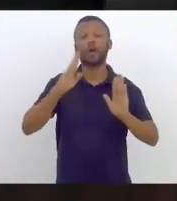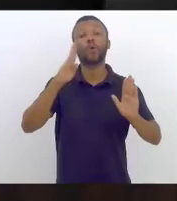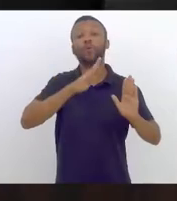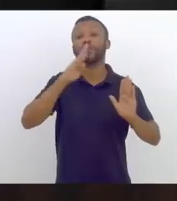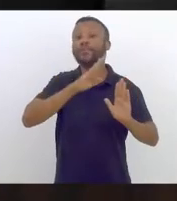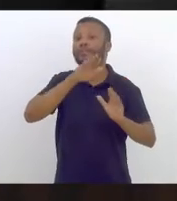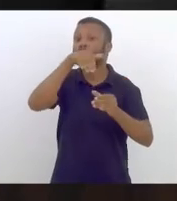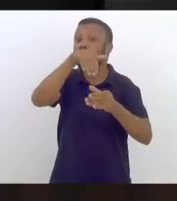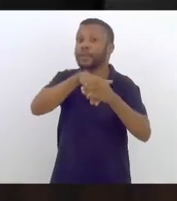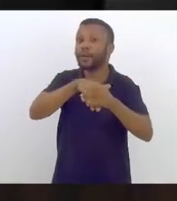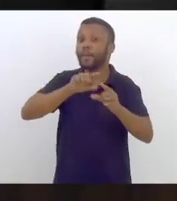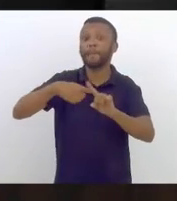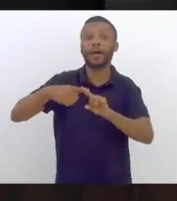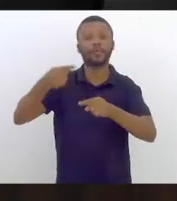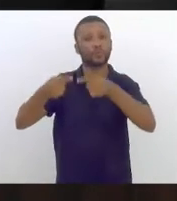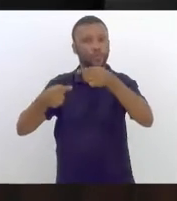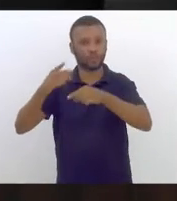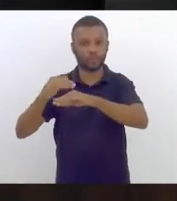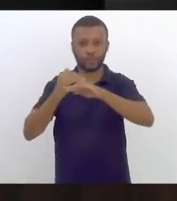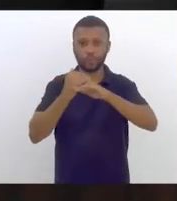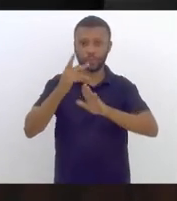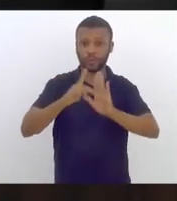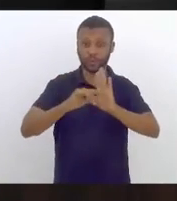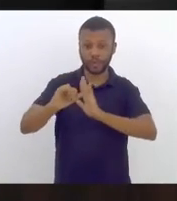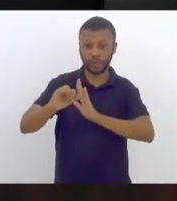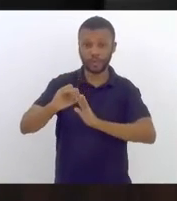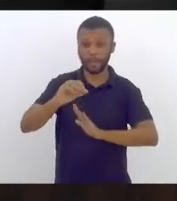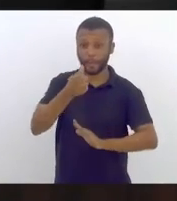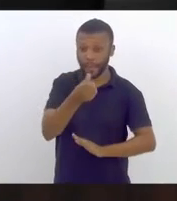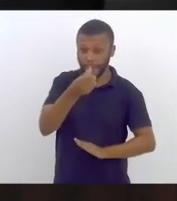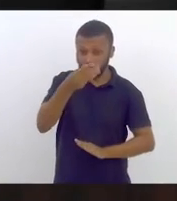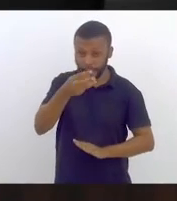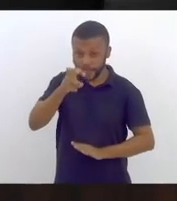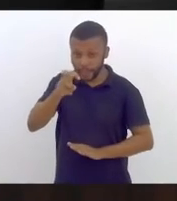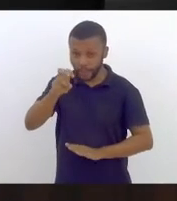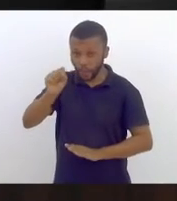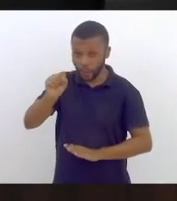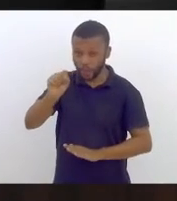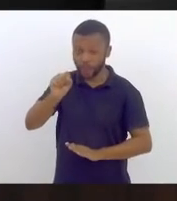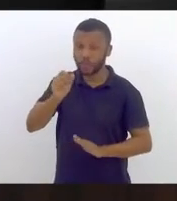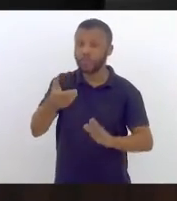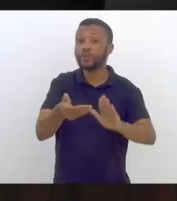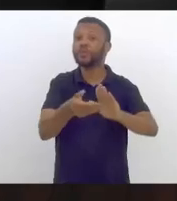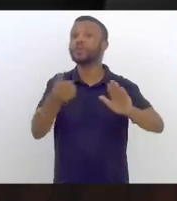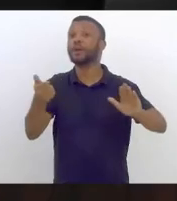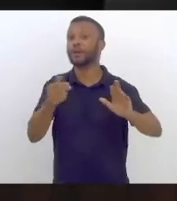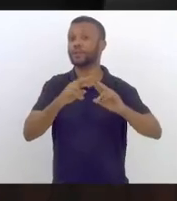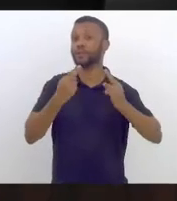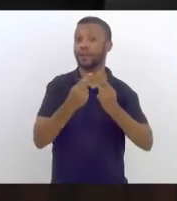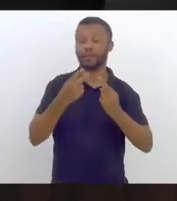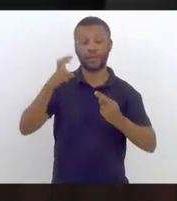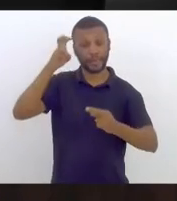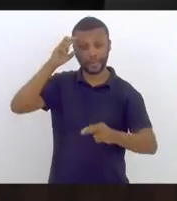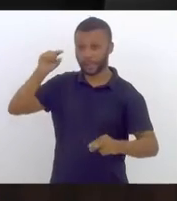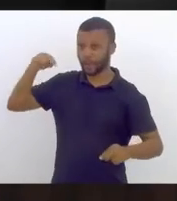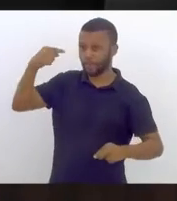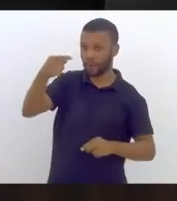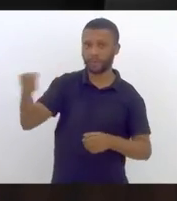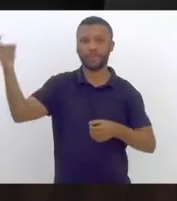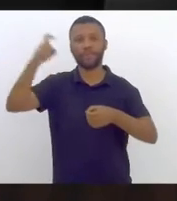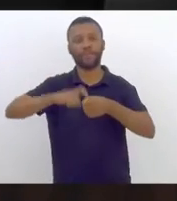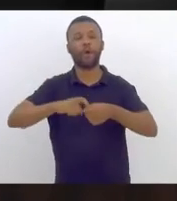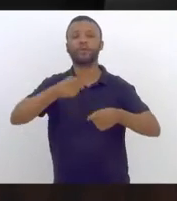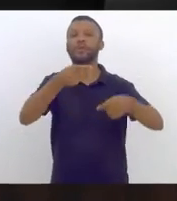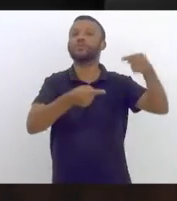votação e discussão única, projeto de lei 6358 está retirado de pauta, retorna na próxima quinta-feira. Ok?